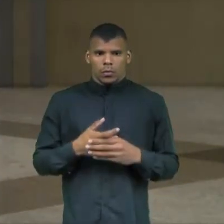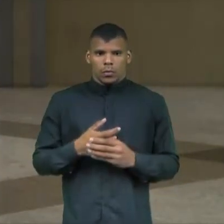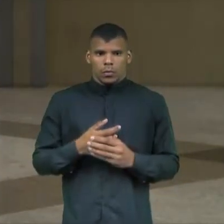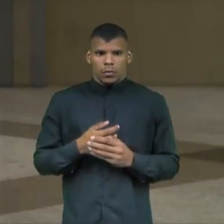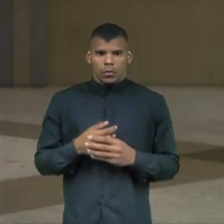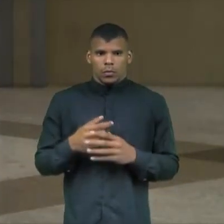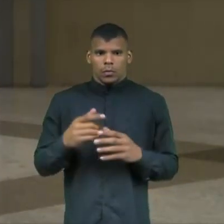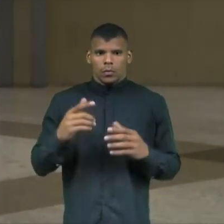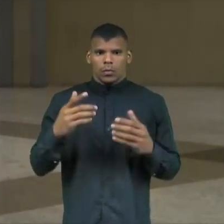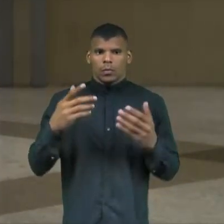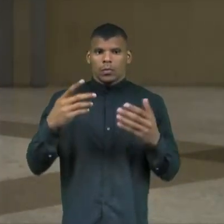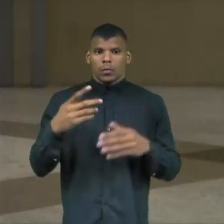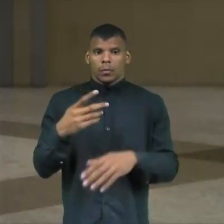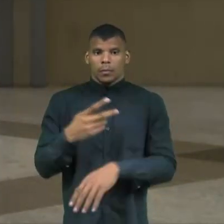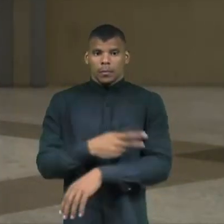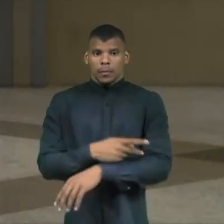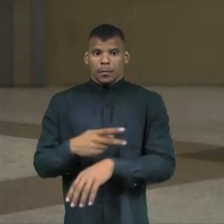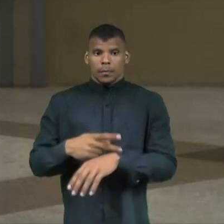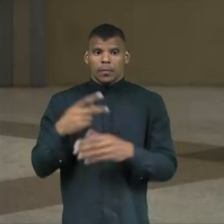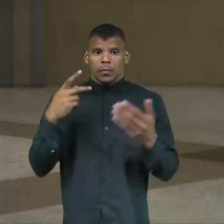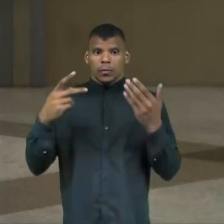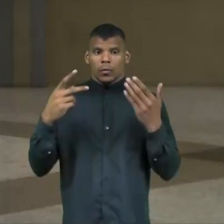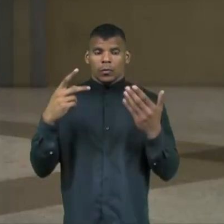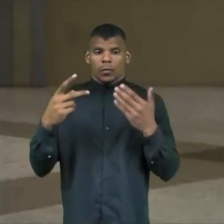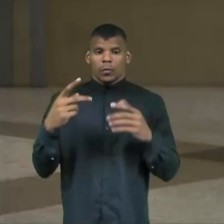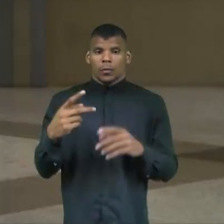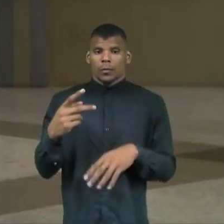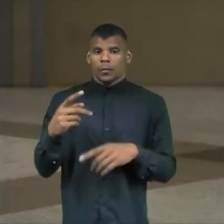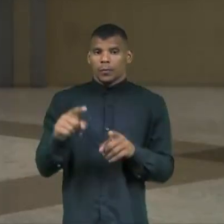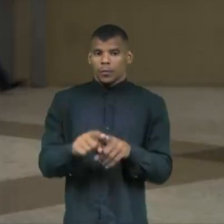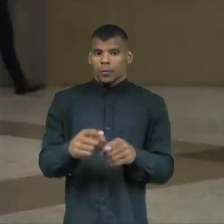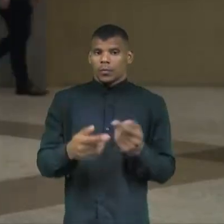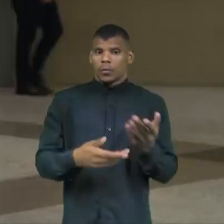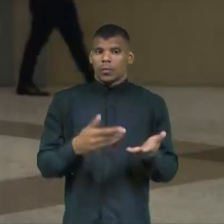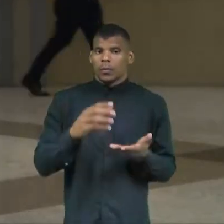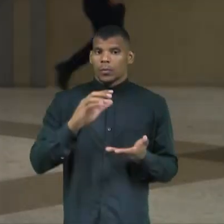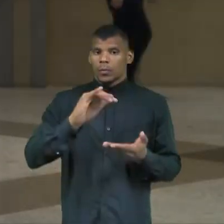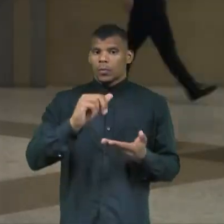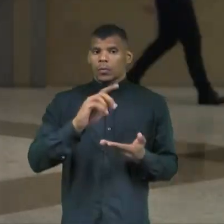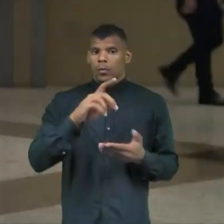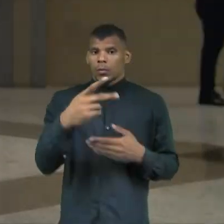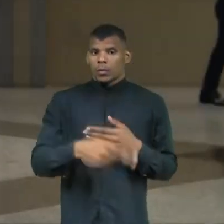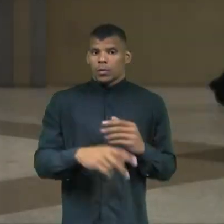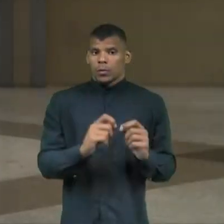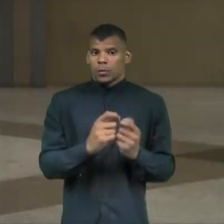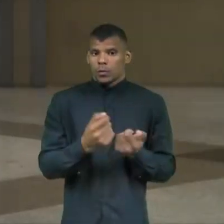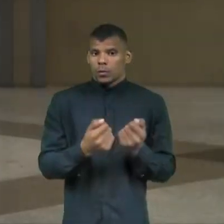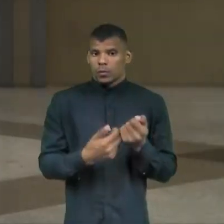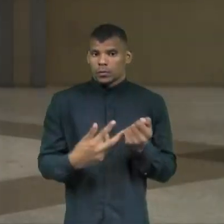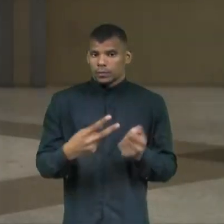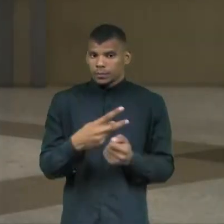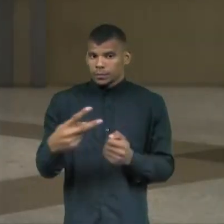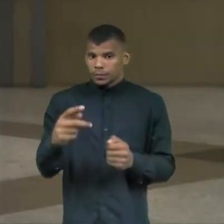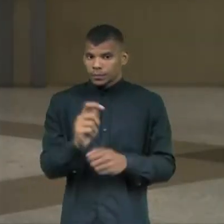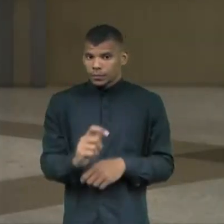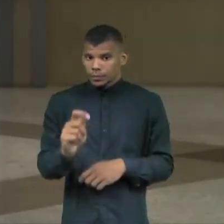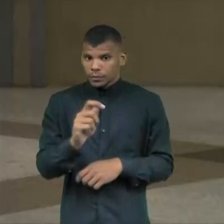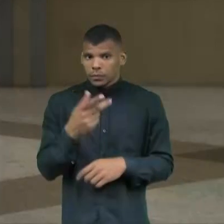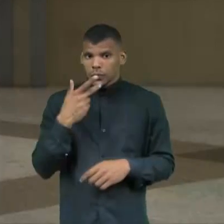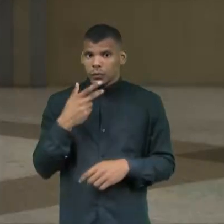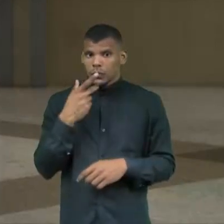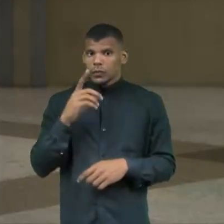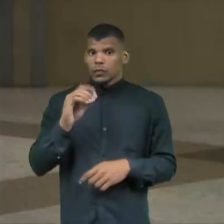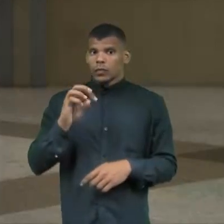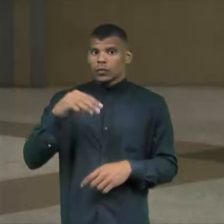psicopedagoga e também arteterapeuta do CIAD, aqui da Assembleia. E a vice-presidente presidente da Associação Fortaleza Down, que está fazendo um